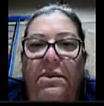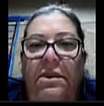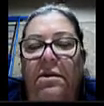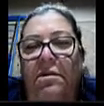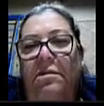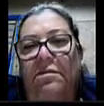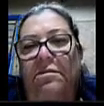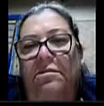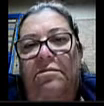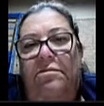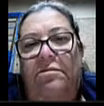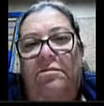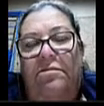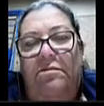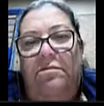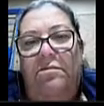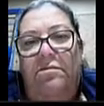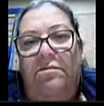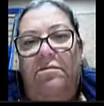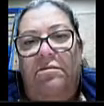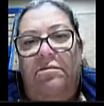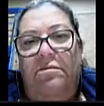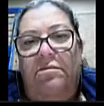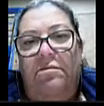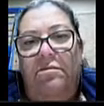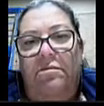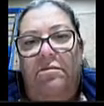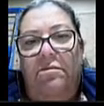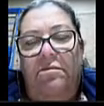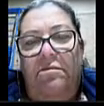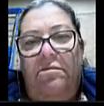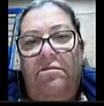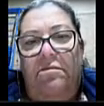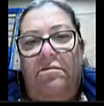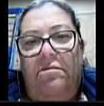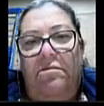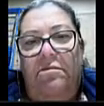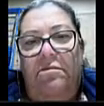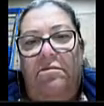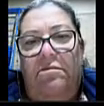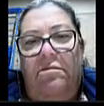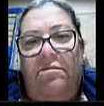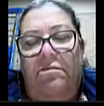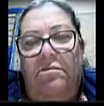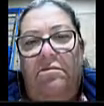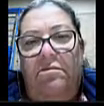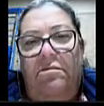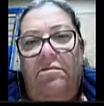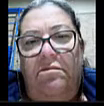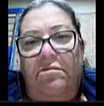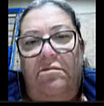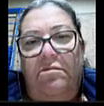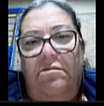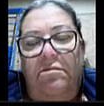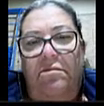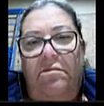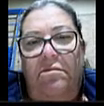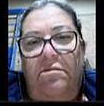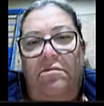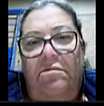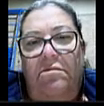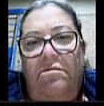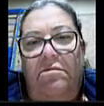aparência sindrômica. Então, a gente tem o hábito de associar aparência sindrômica à deficiência